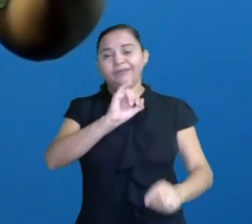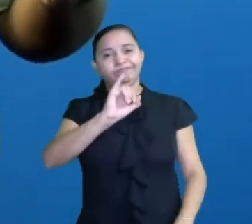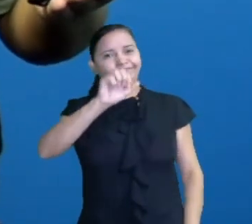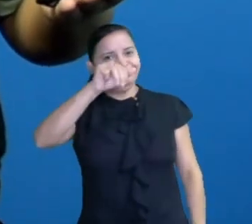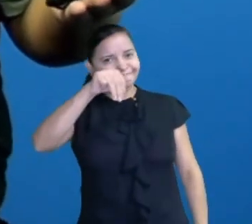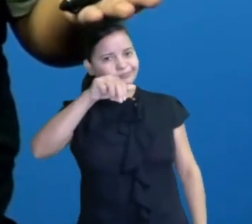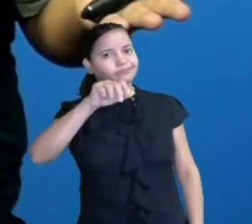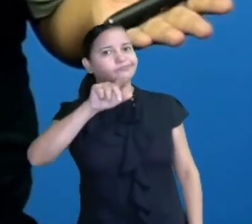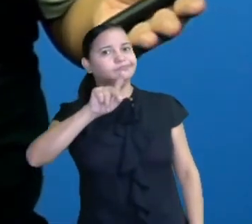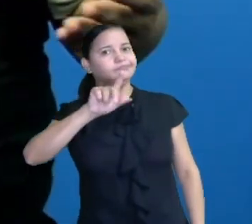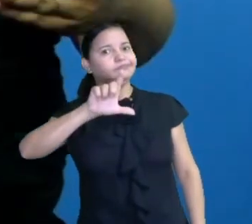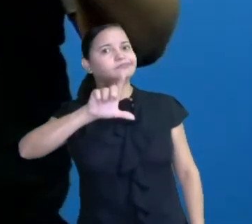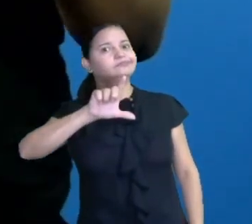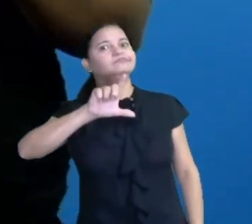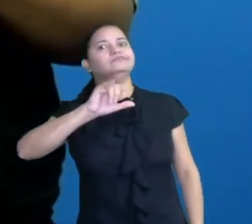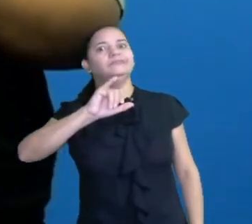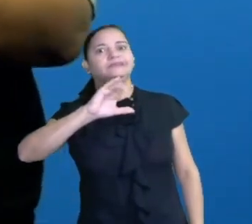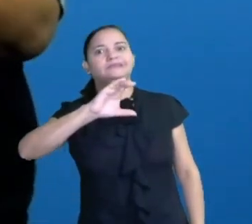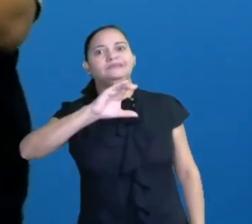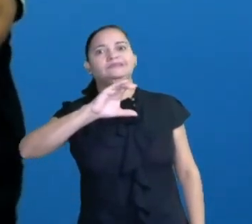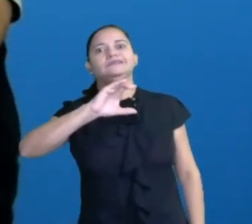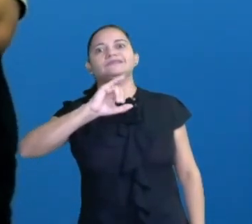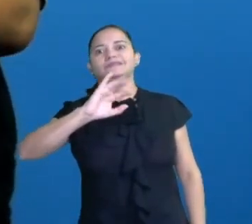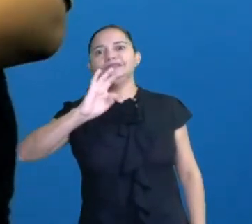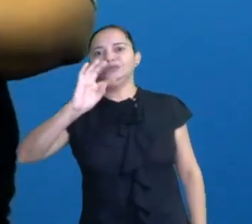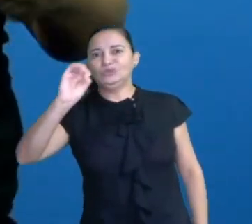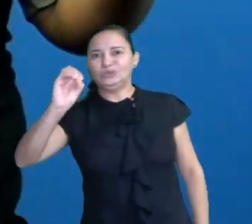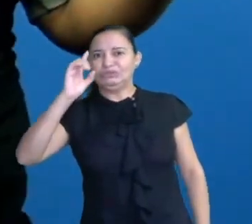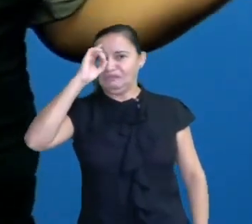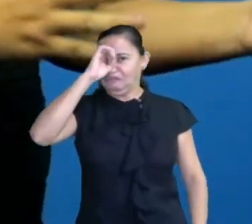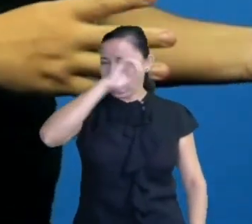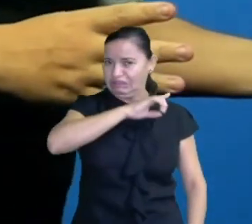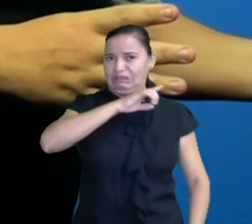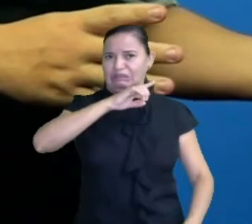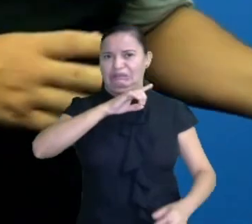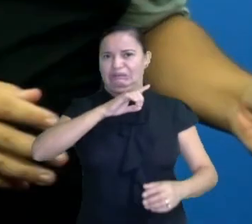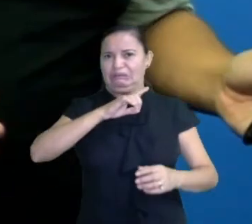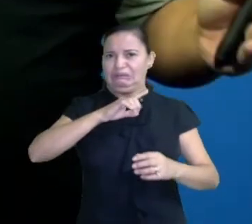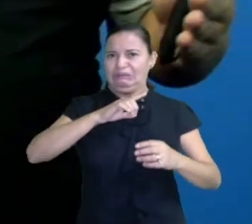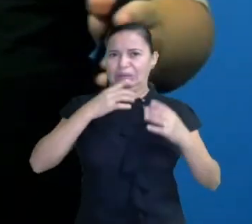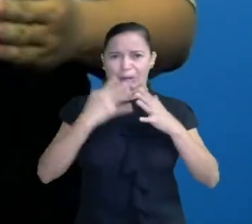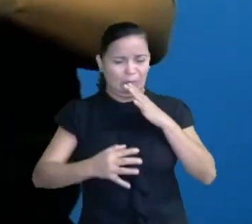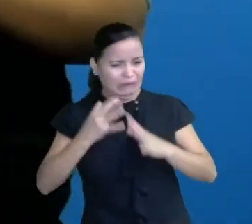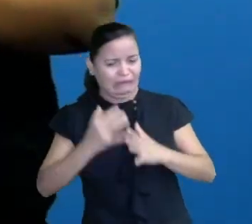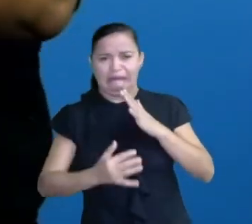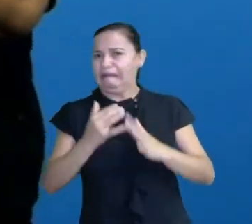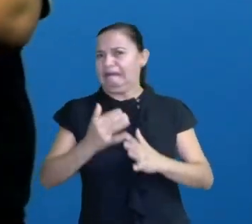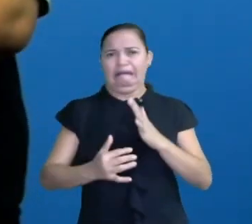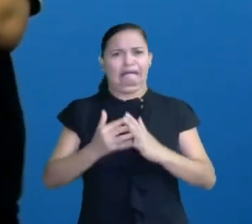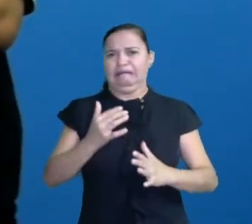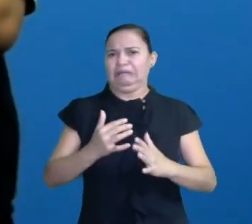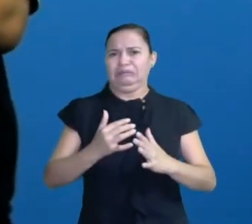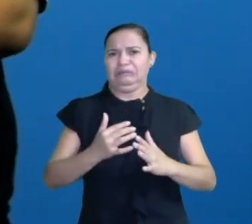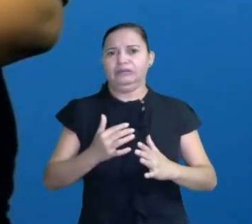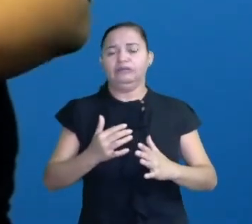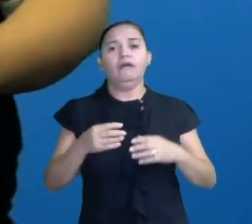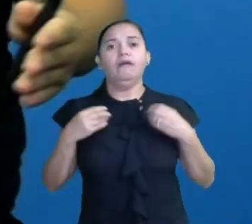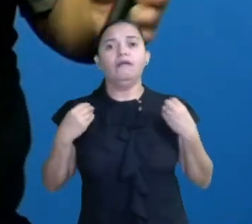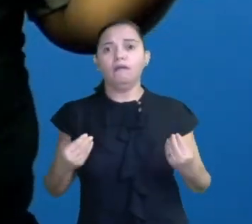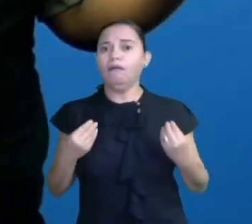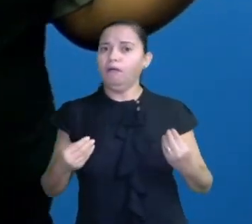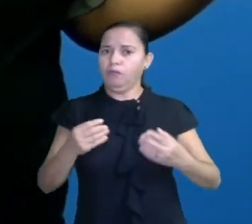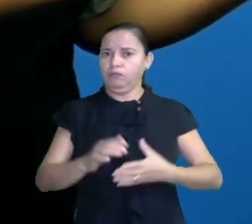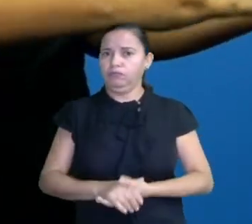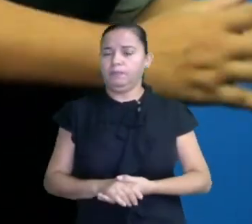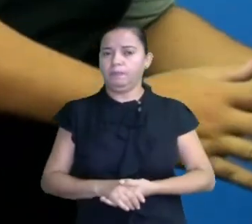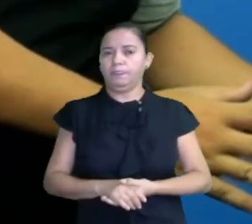implícito, porque imagina se ele alcançar certos públicos e outros não. Alguns saberiam montar o produto